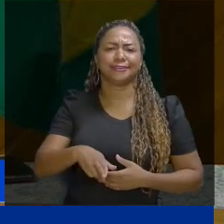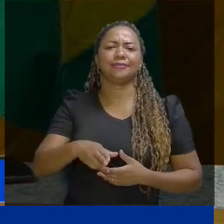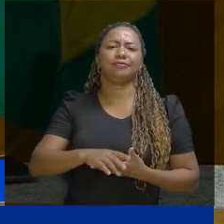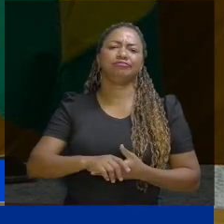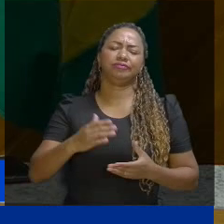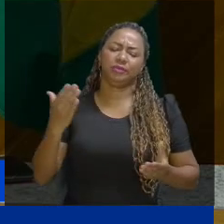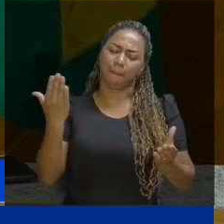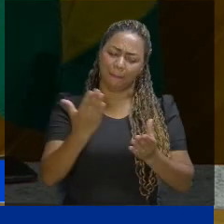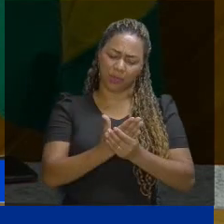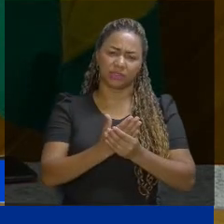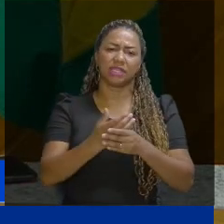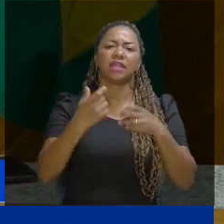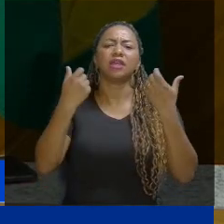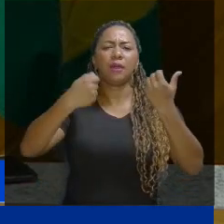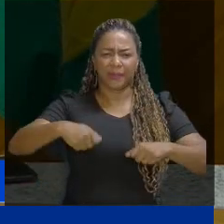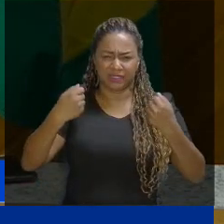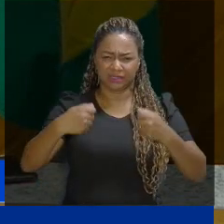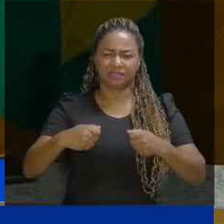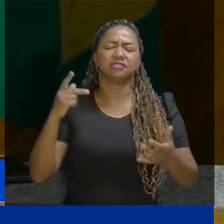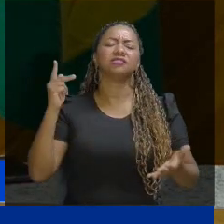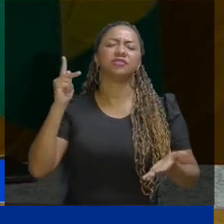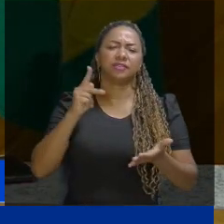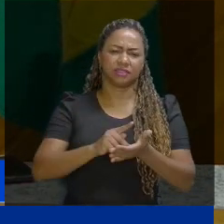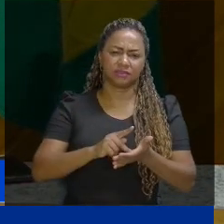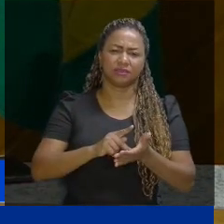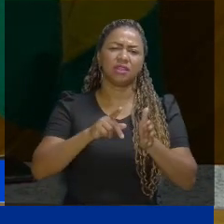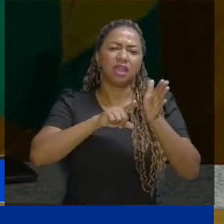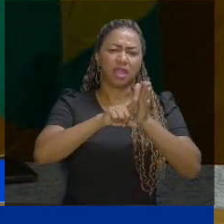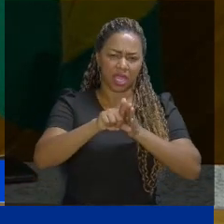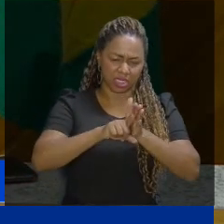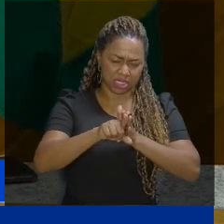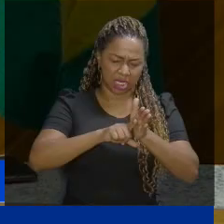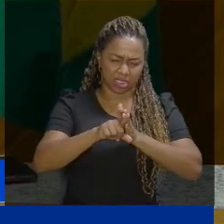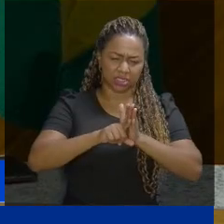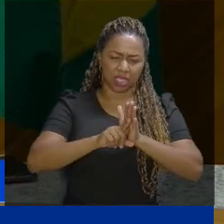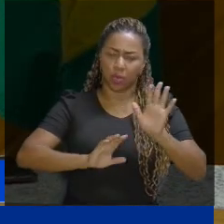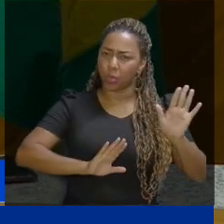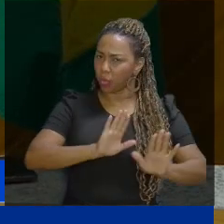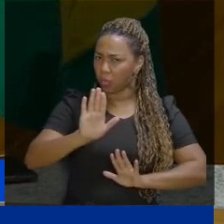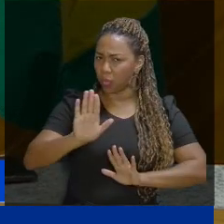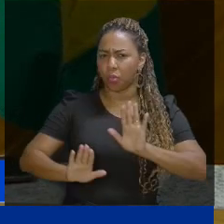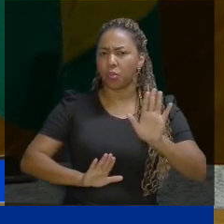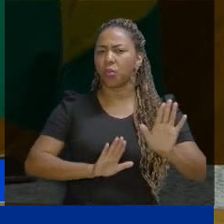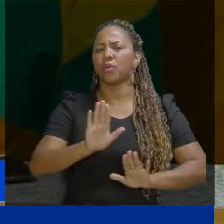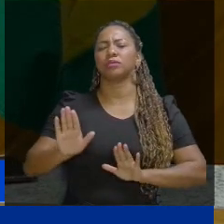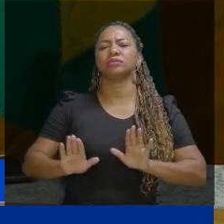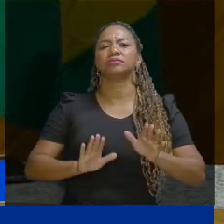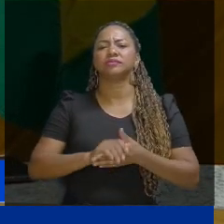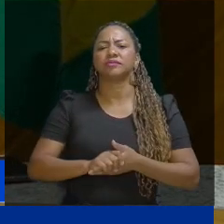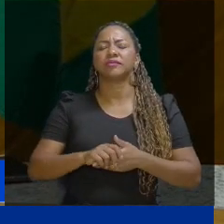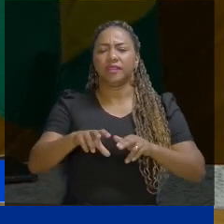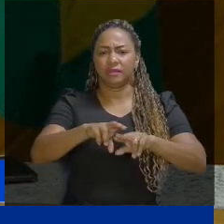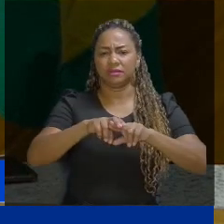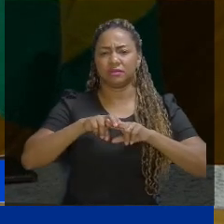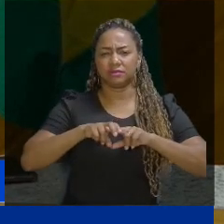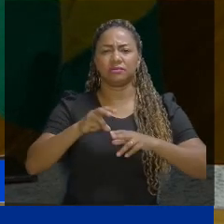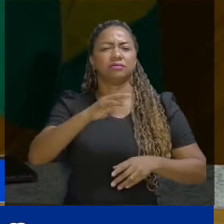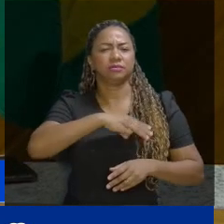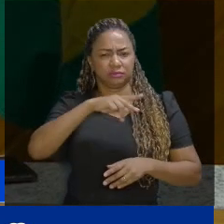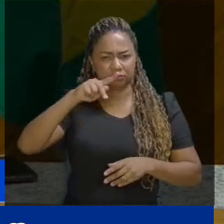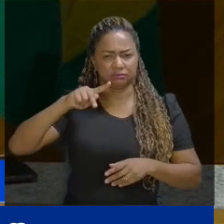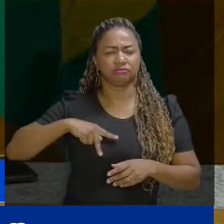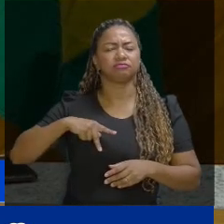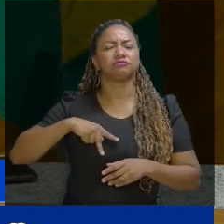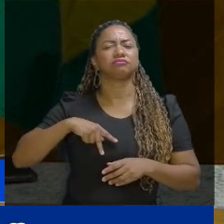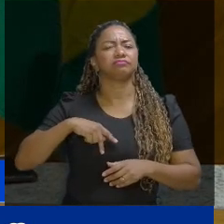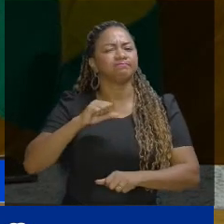este processo precisa, de fato, ser analisado com cautela. E, com essas razões, o Ministério